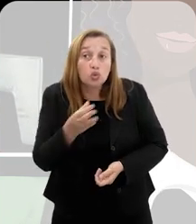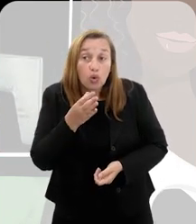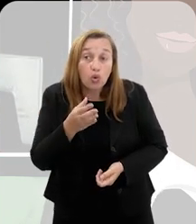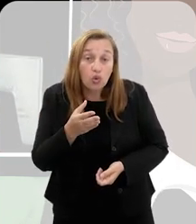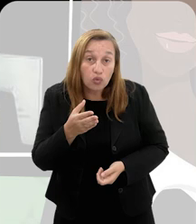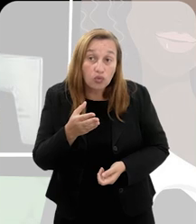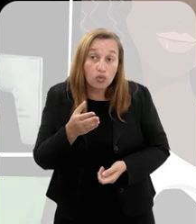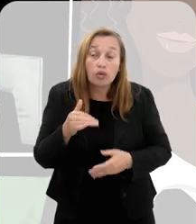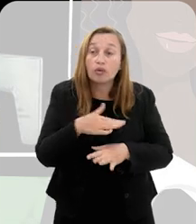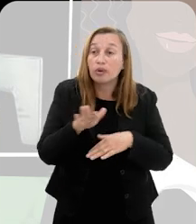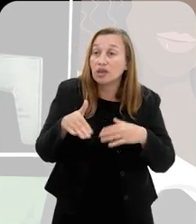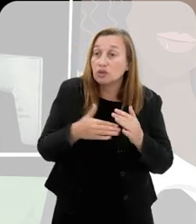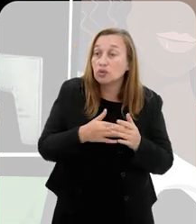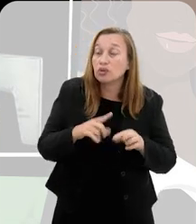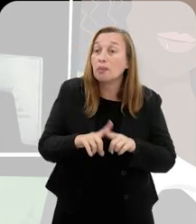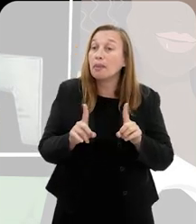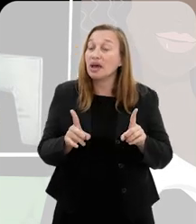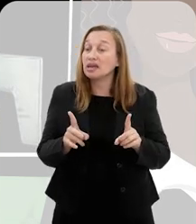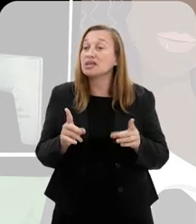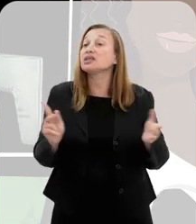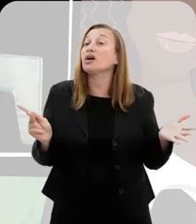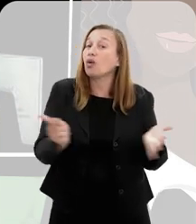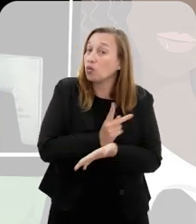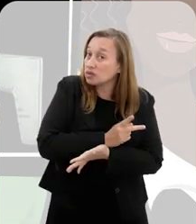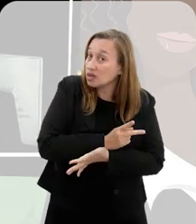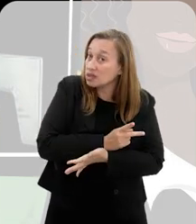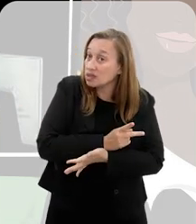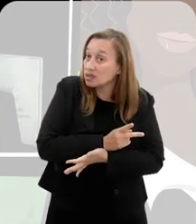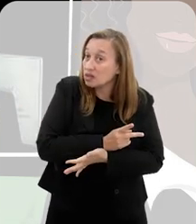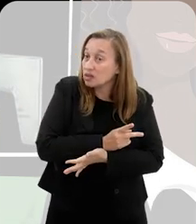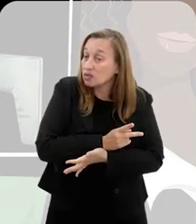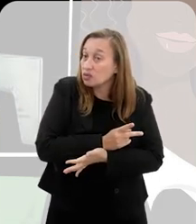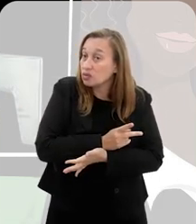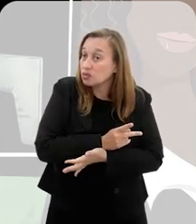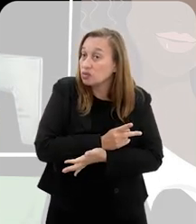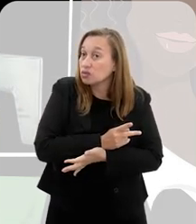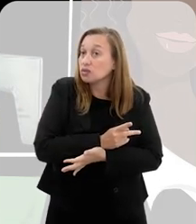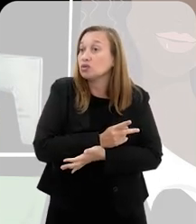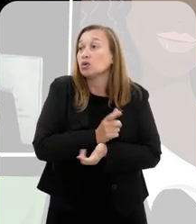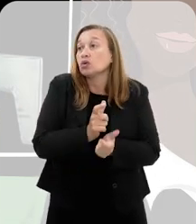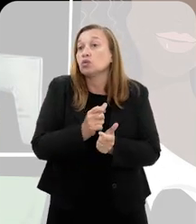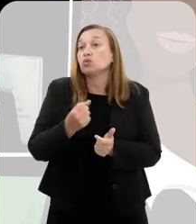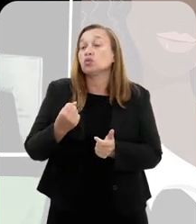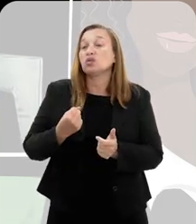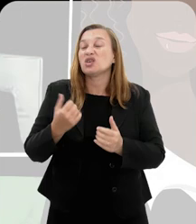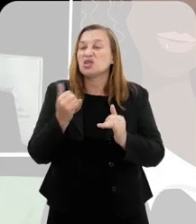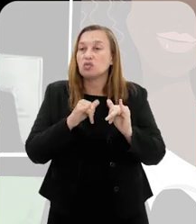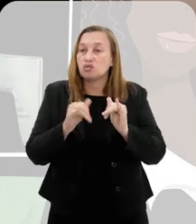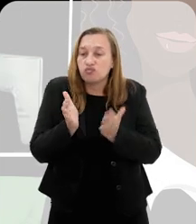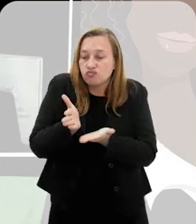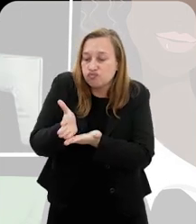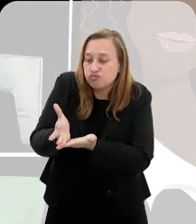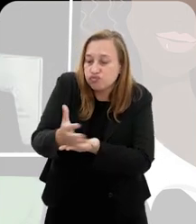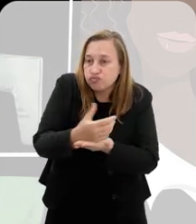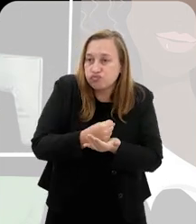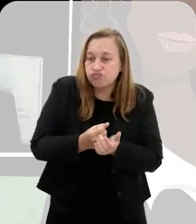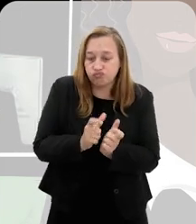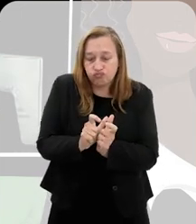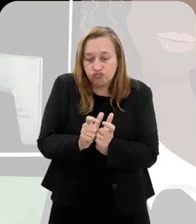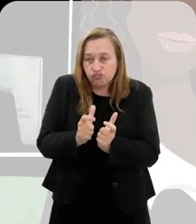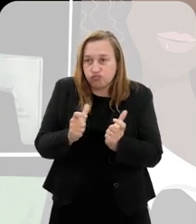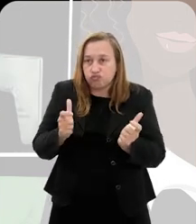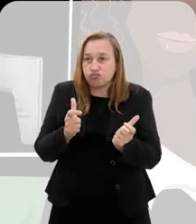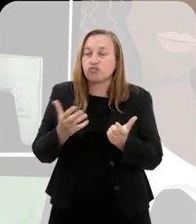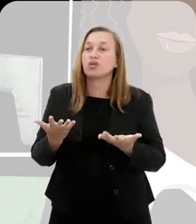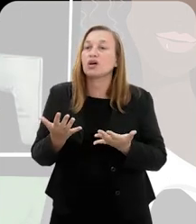que era muito novo, muito recente para todo mundo, mas que estava acontecendo em uma escala muito elevada. Os dados e